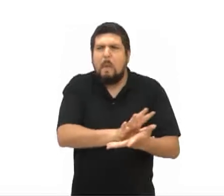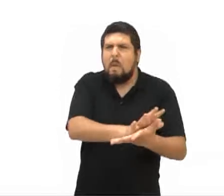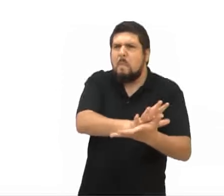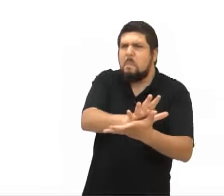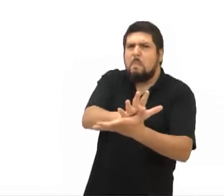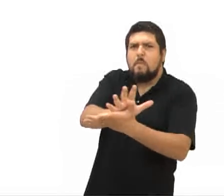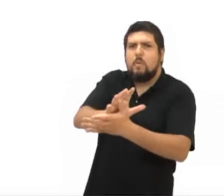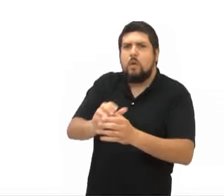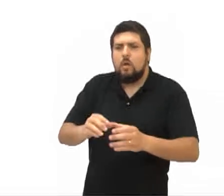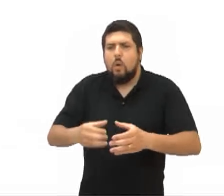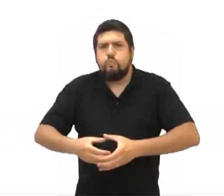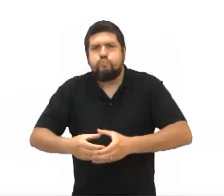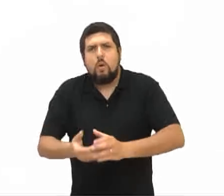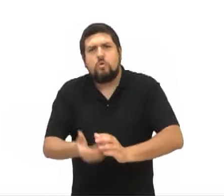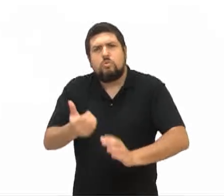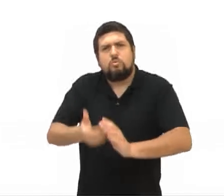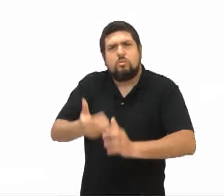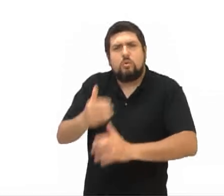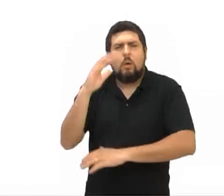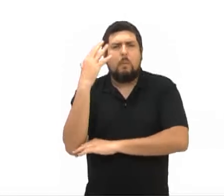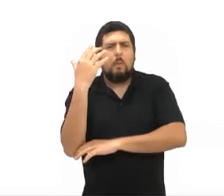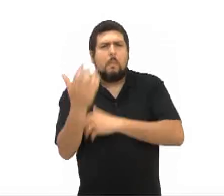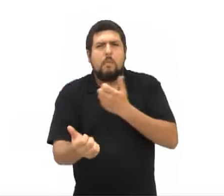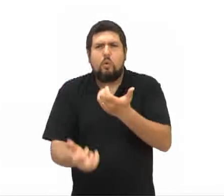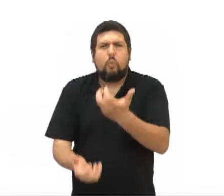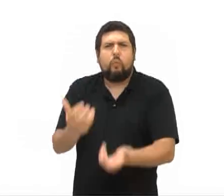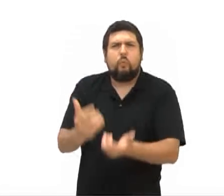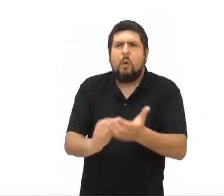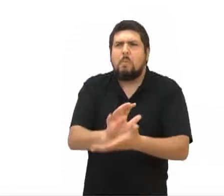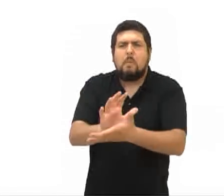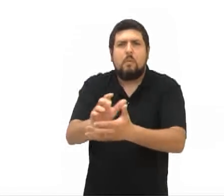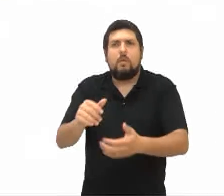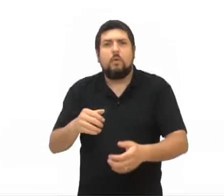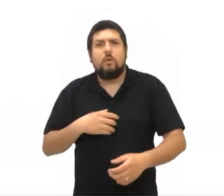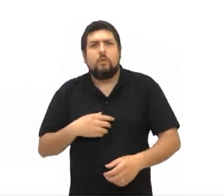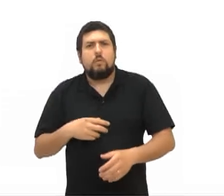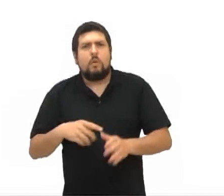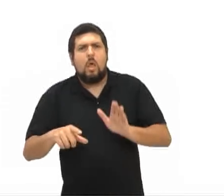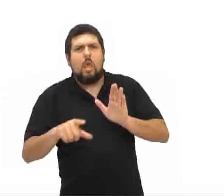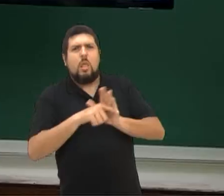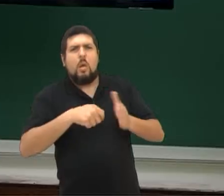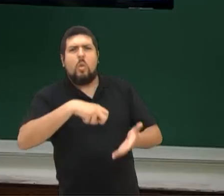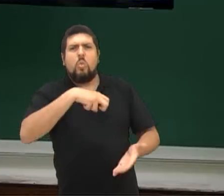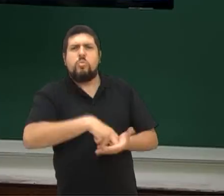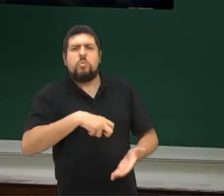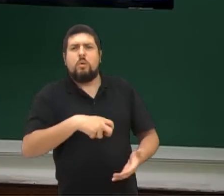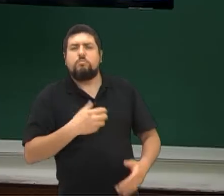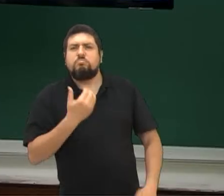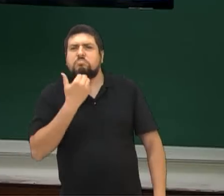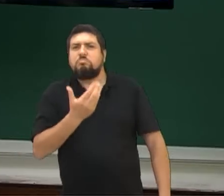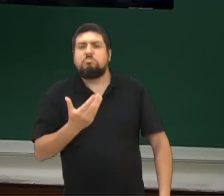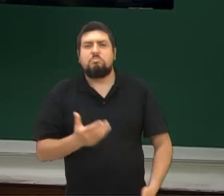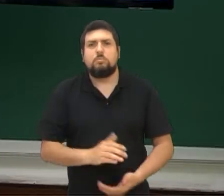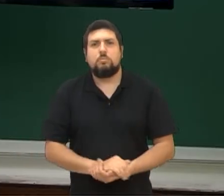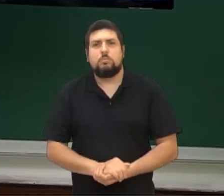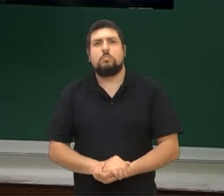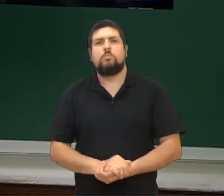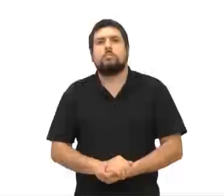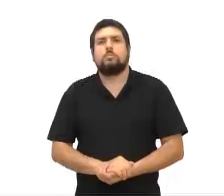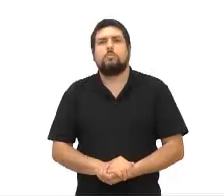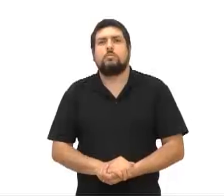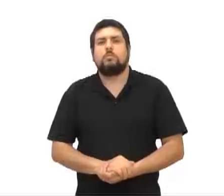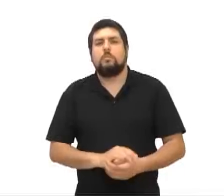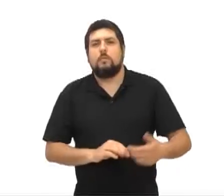e queimadas, e que as punições se mostram ineficazes. Vamos ver o outro contra-argumento. O outro